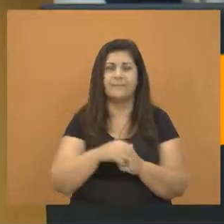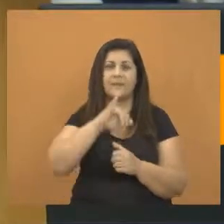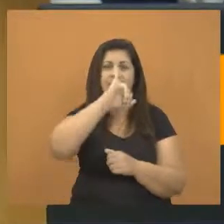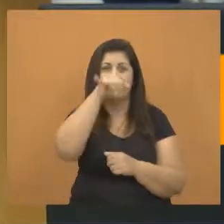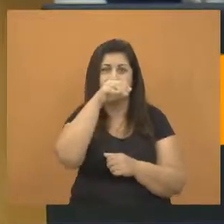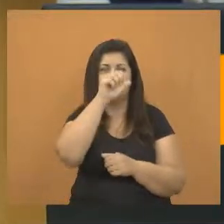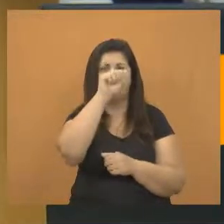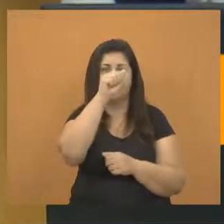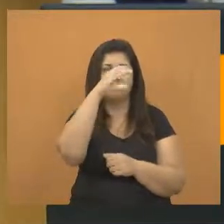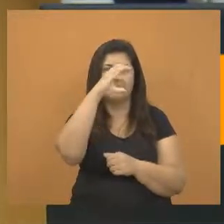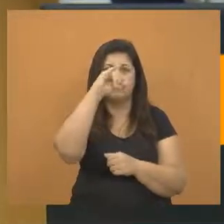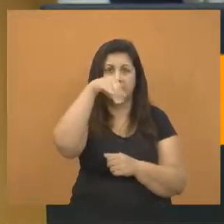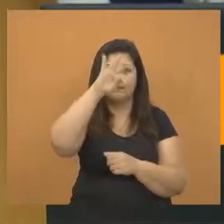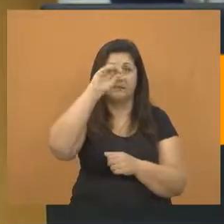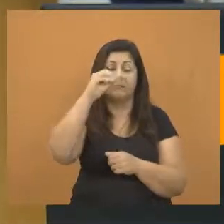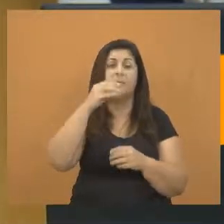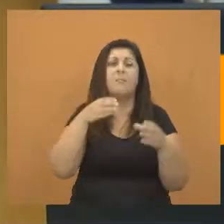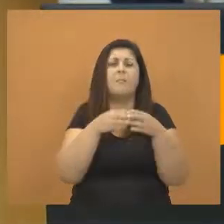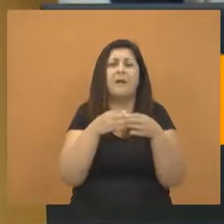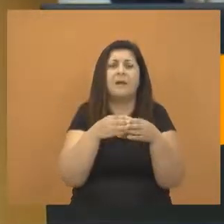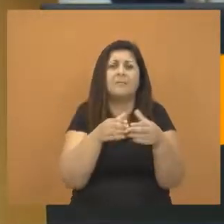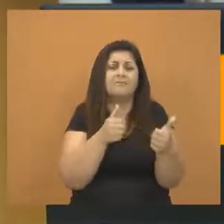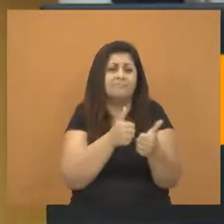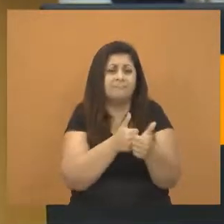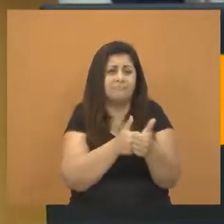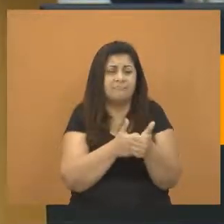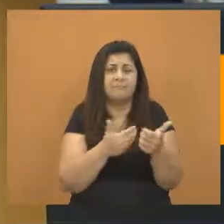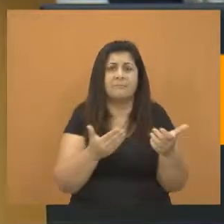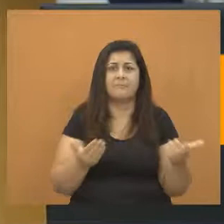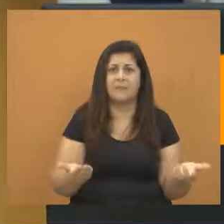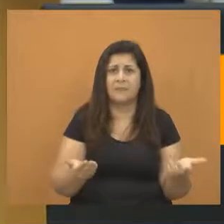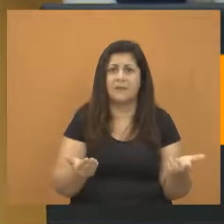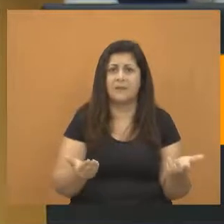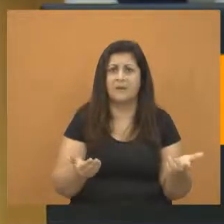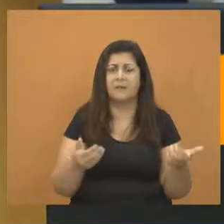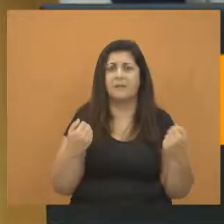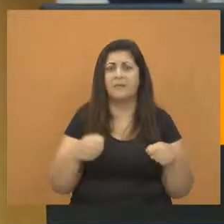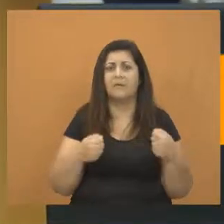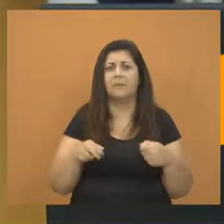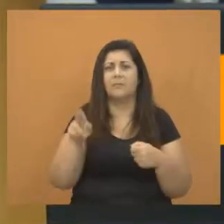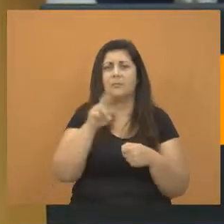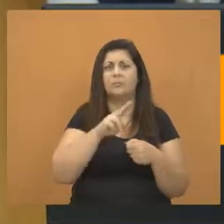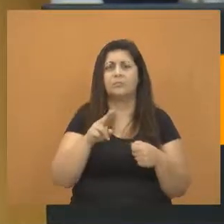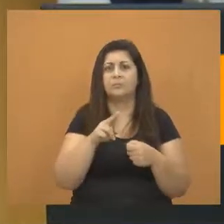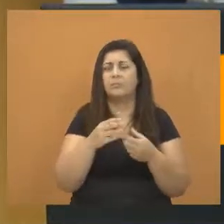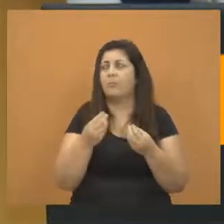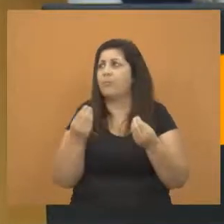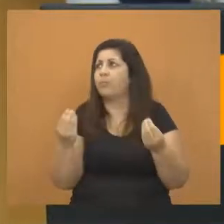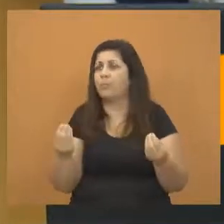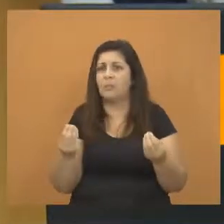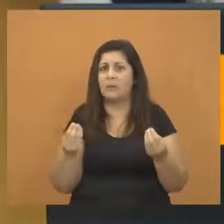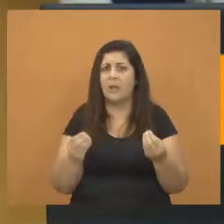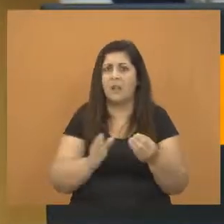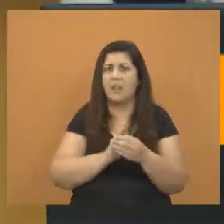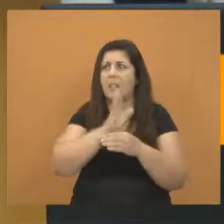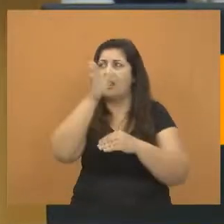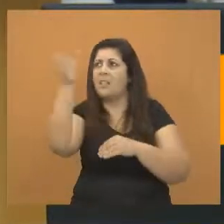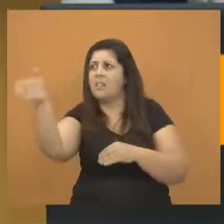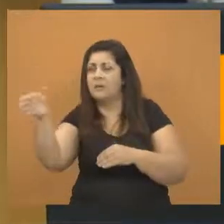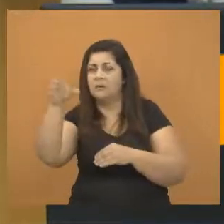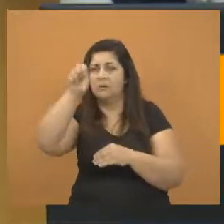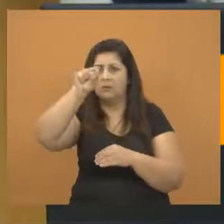Jacinto, que são bairros muito próximos para ter que usar o equipamento de saúde no São